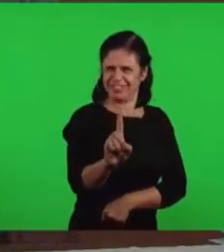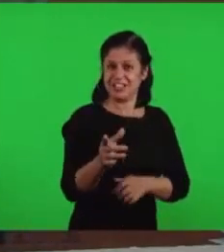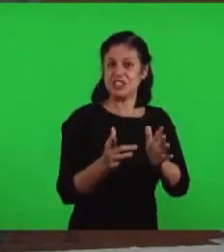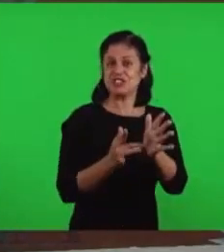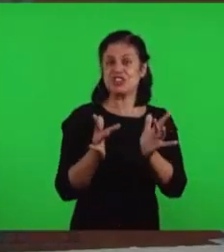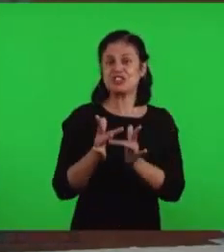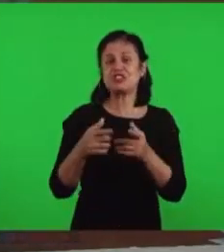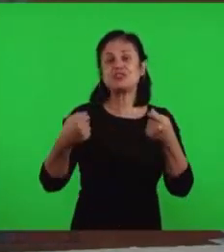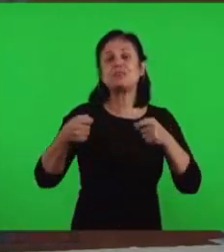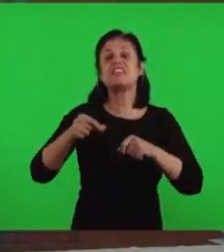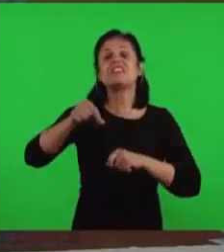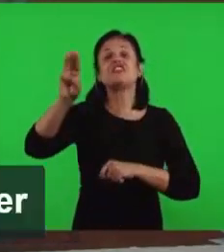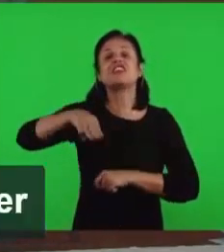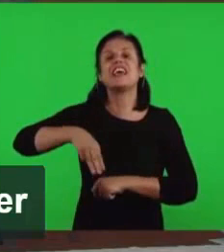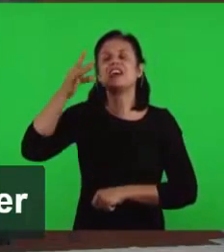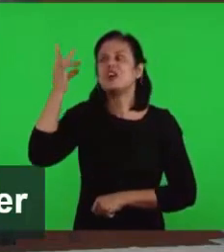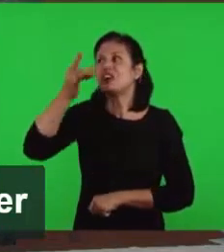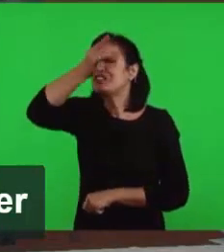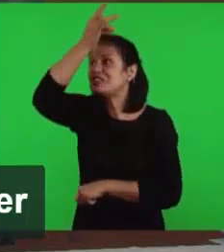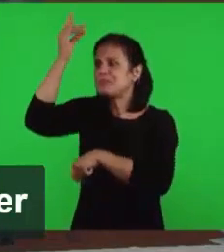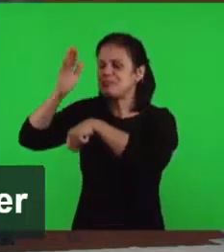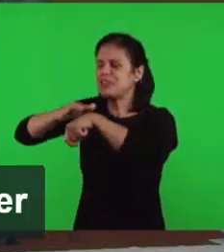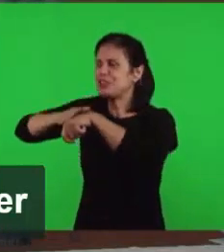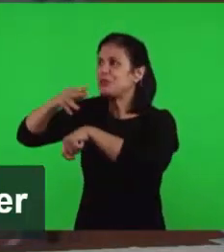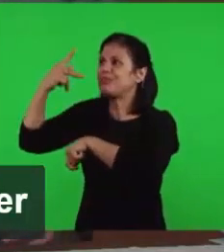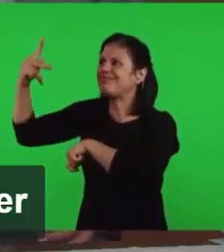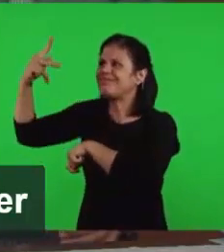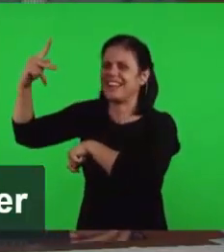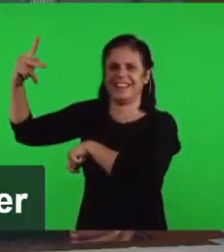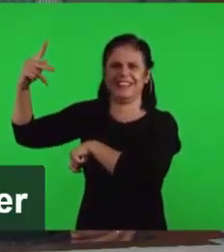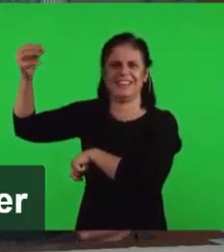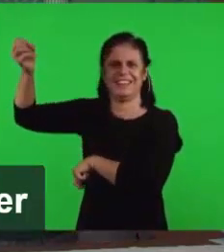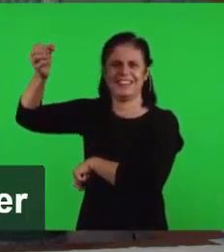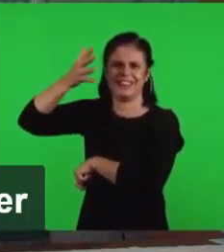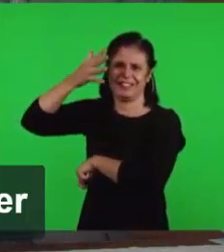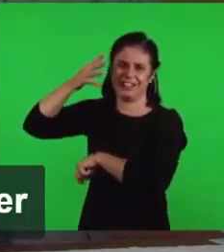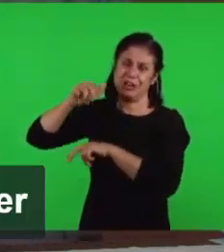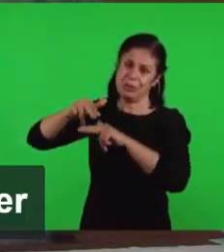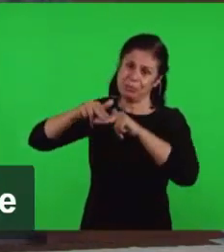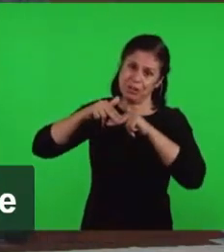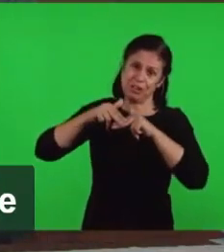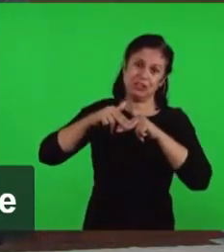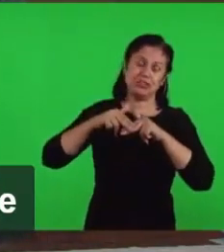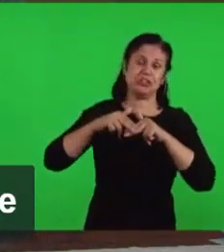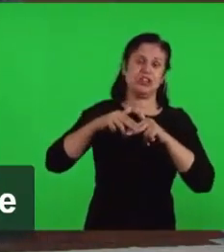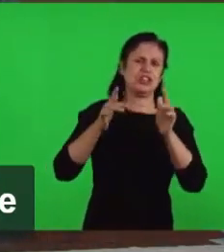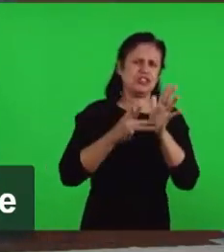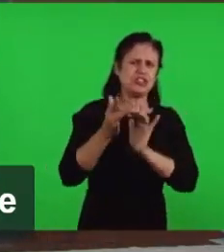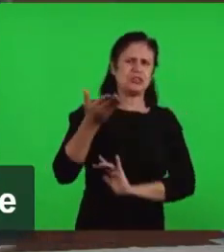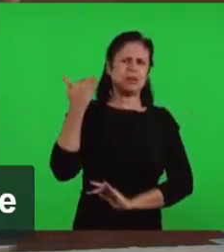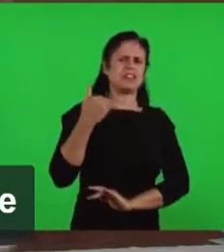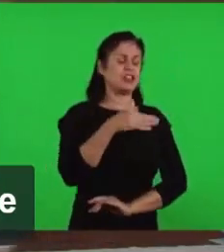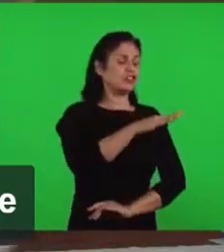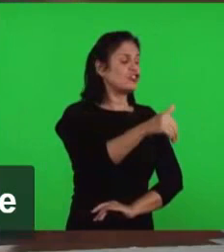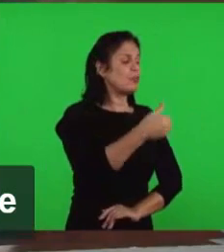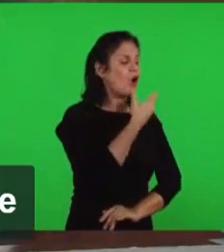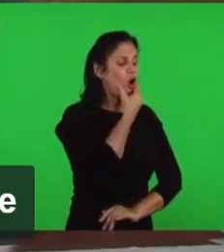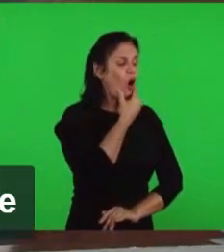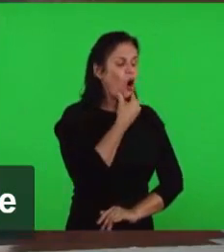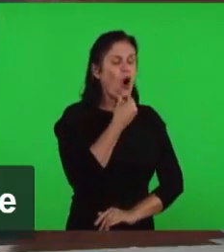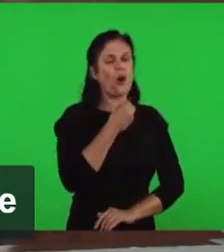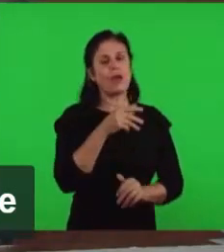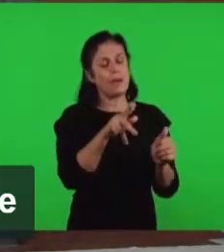que o espírito dele se revele por isso que ele chamou Pedro André só só